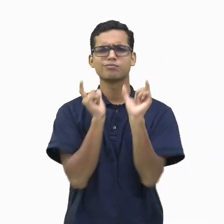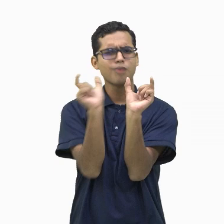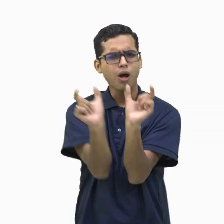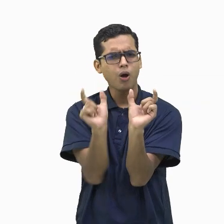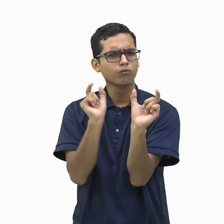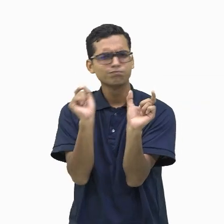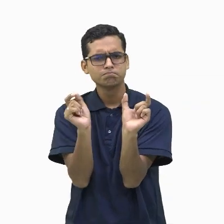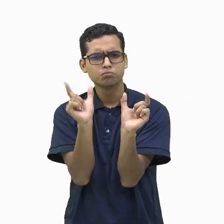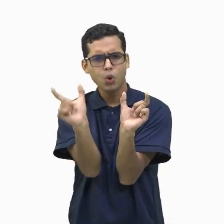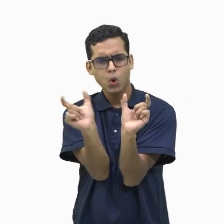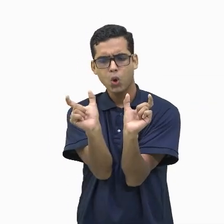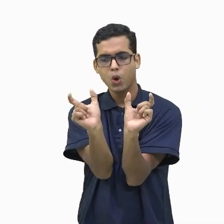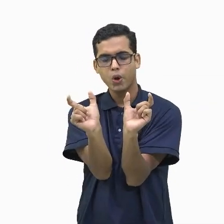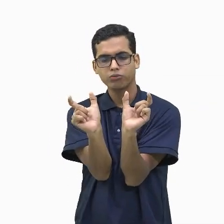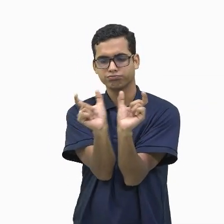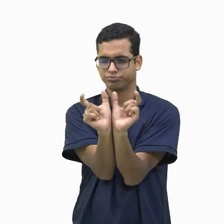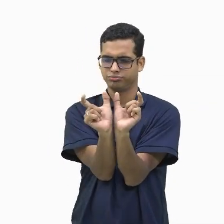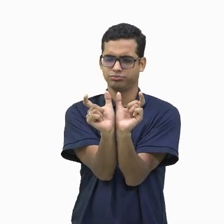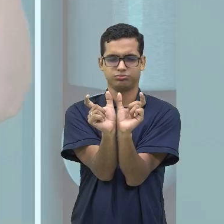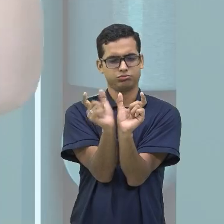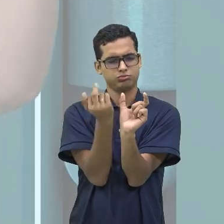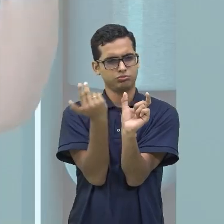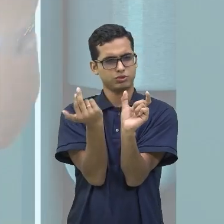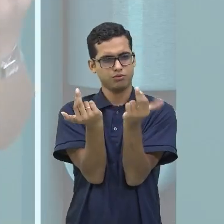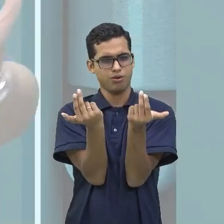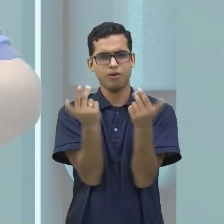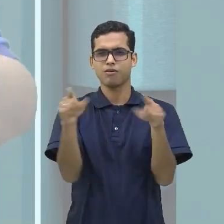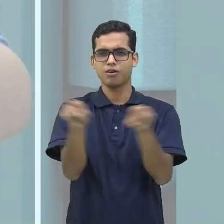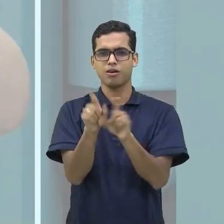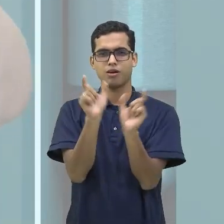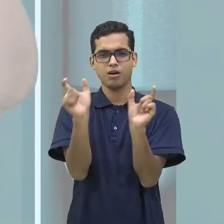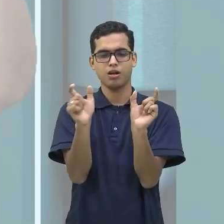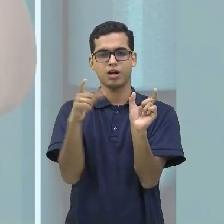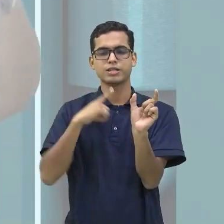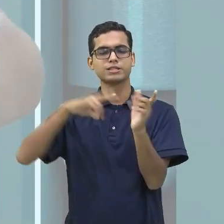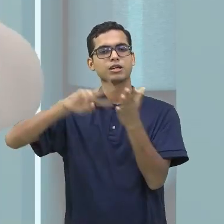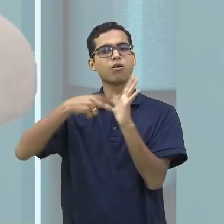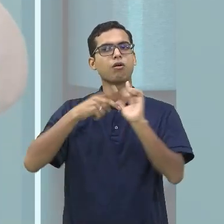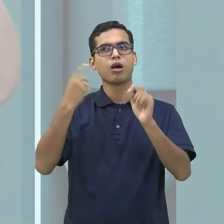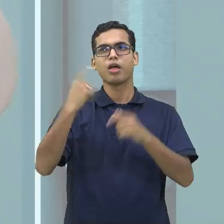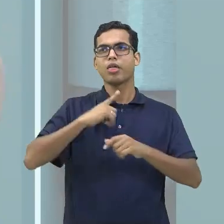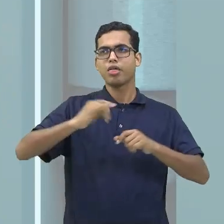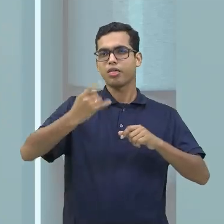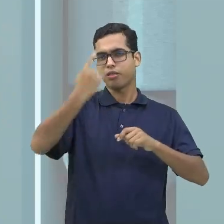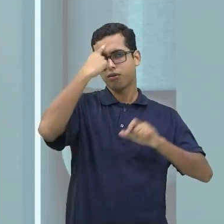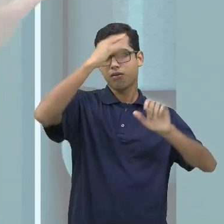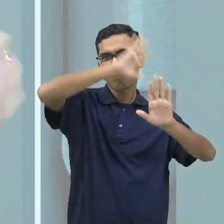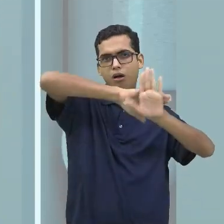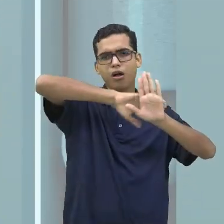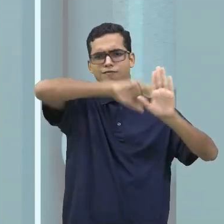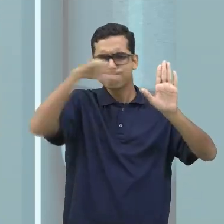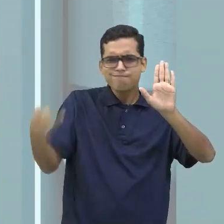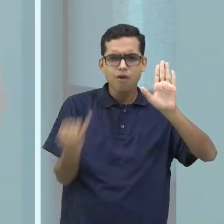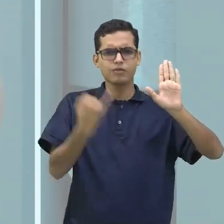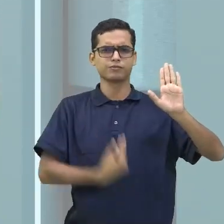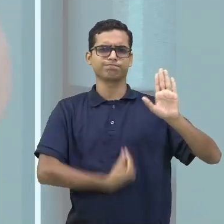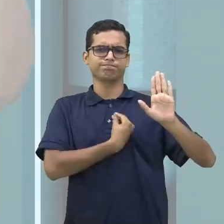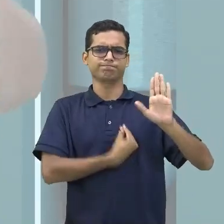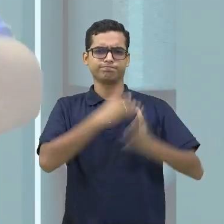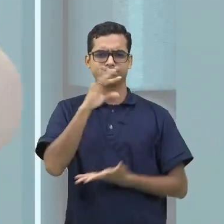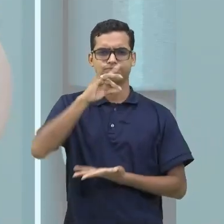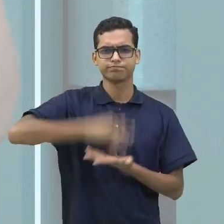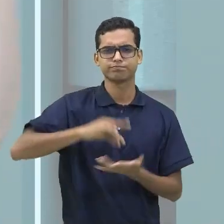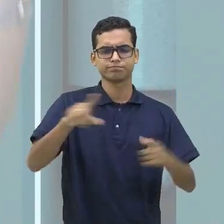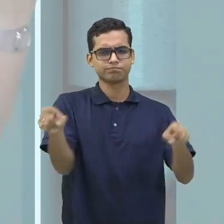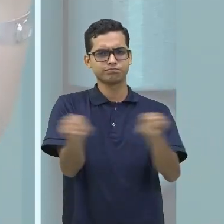quer aproveitar intensamente todas as experiências que a vida pode trazer para ele. E aí ele diz, eu